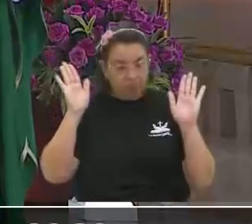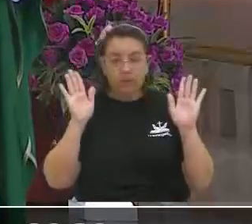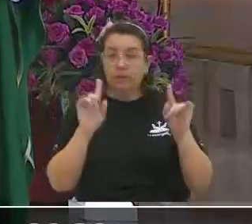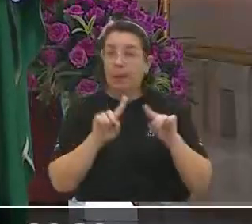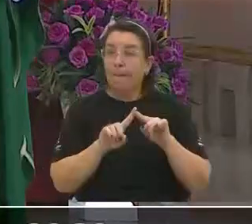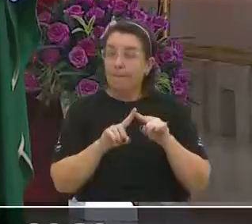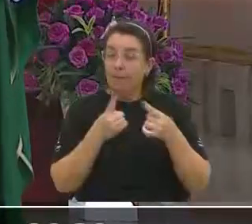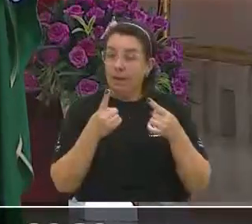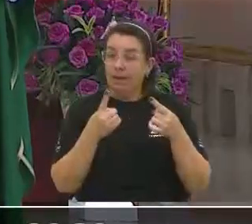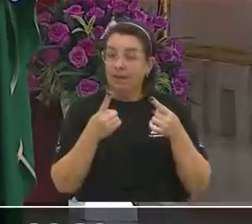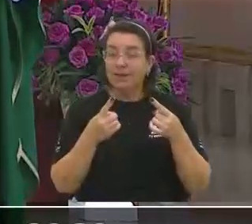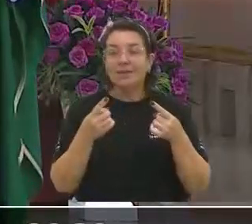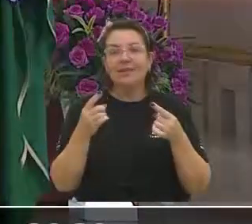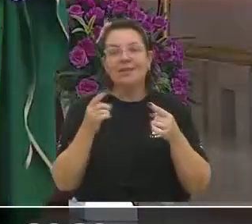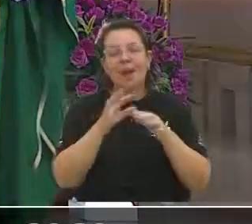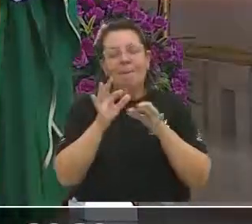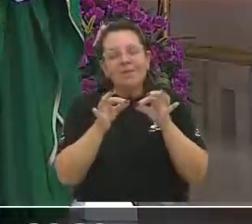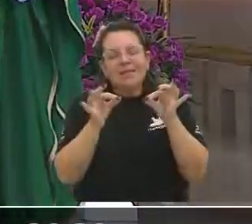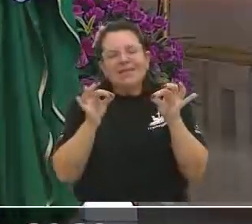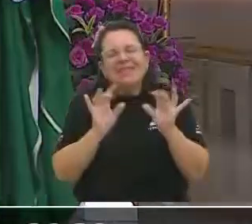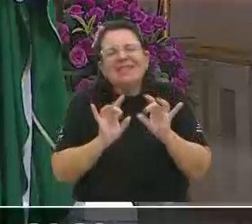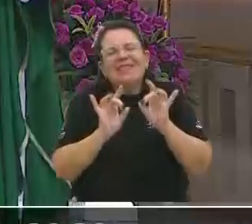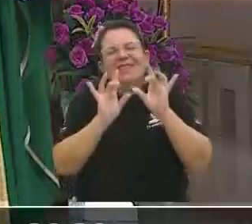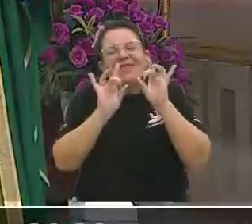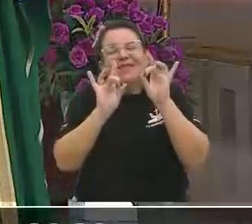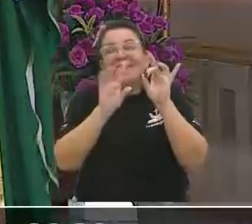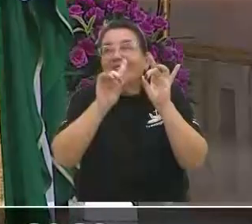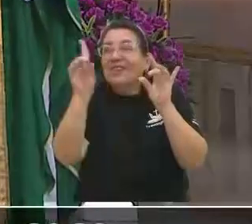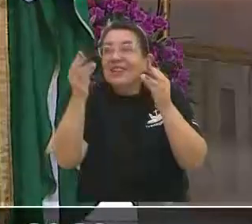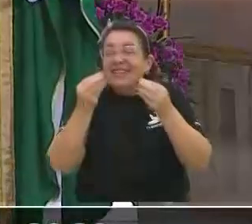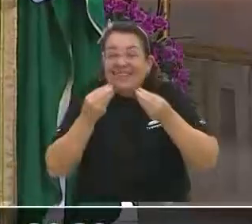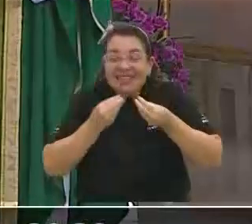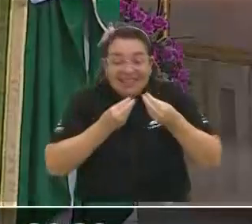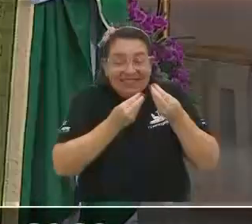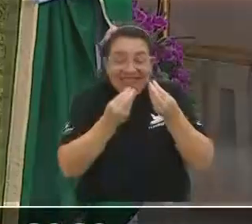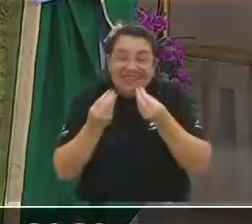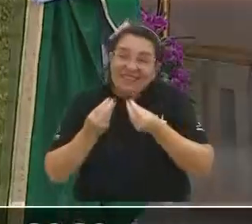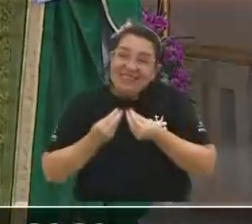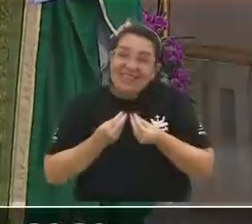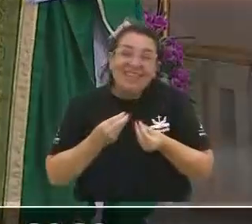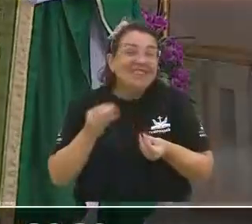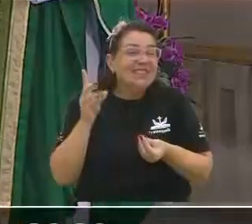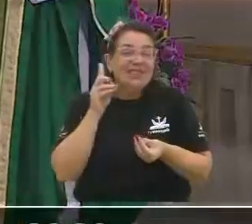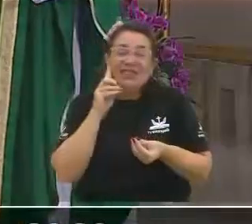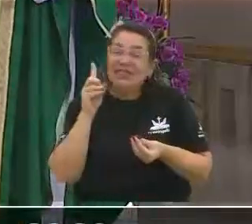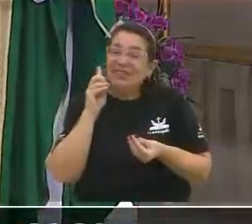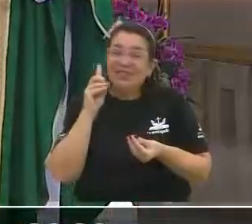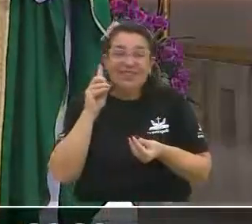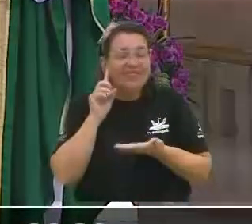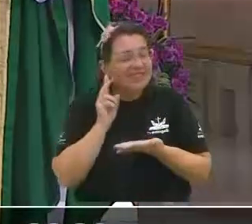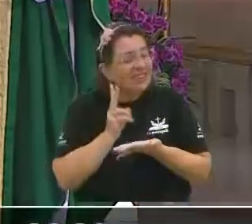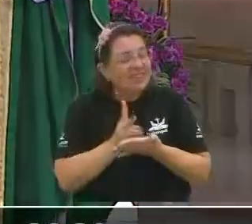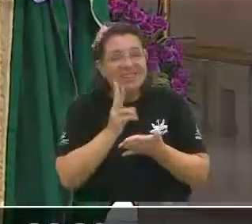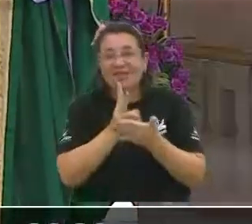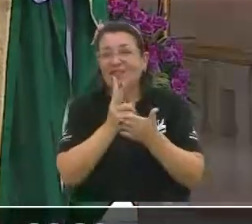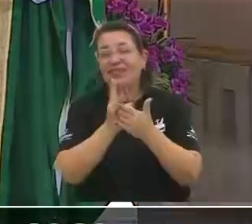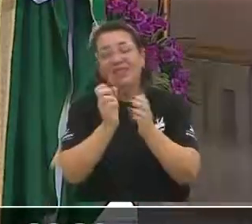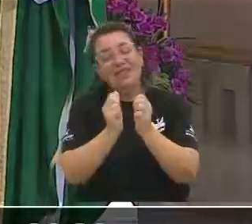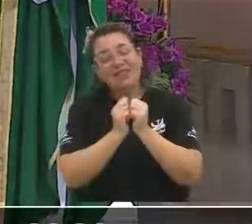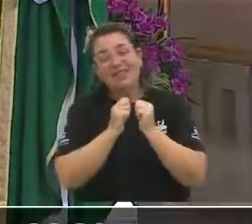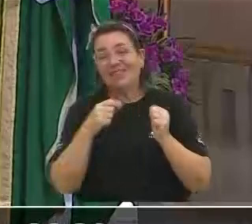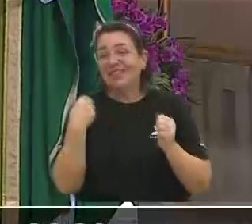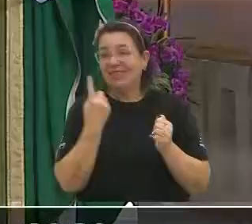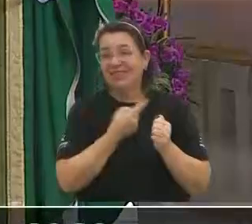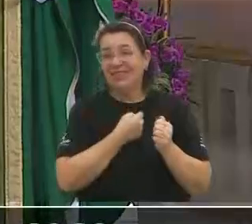mas meus irmãos que idade vai Deus nos dá que presente Deus nos dá permanecer conosco